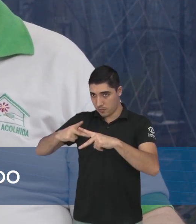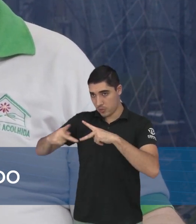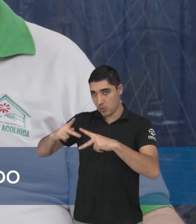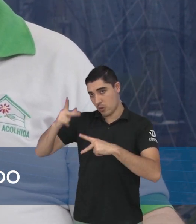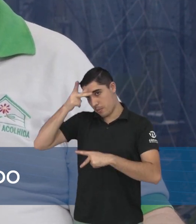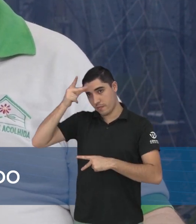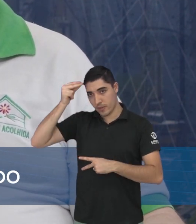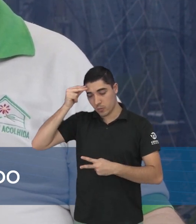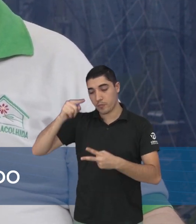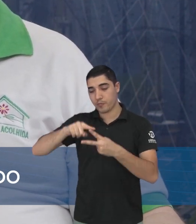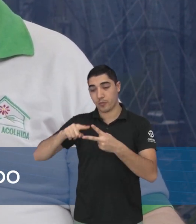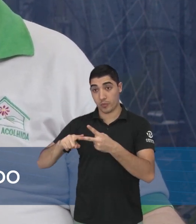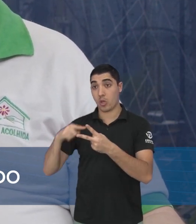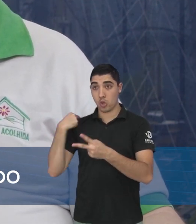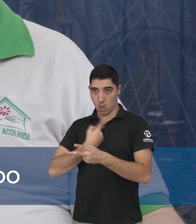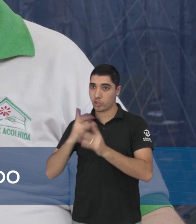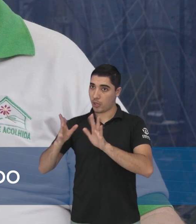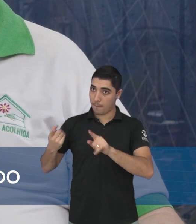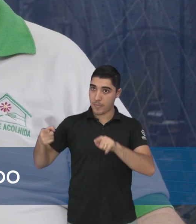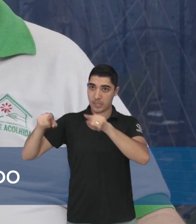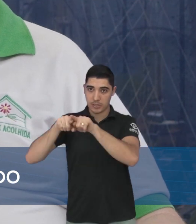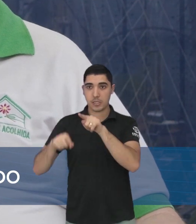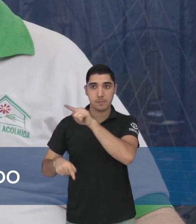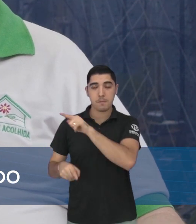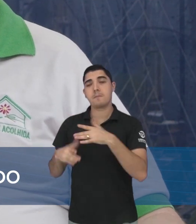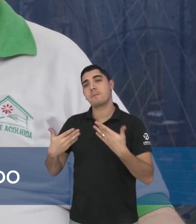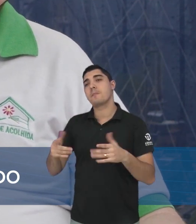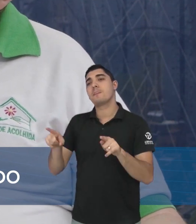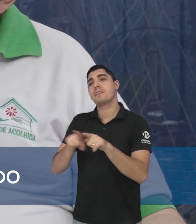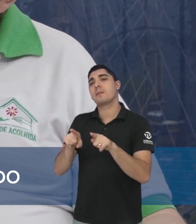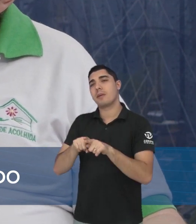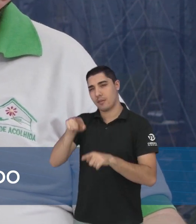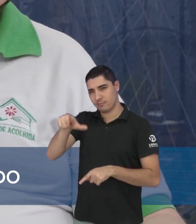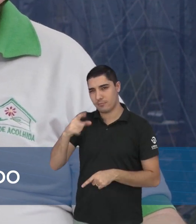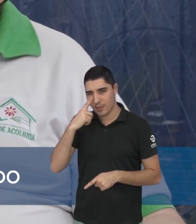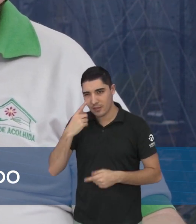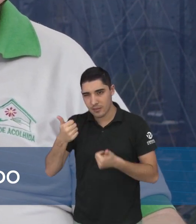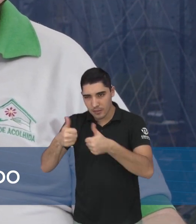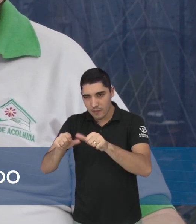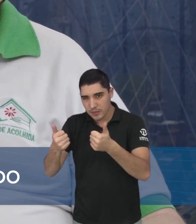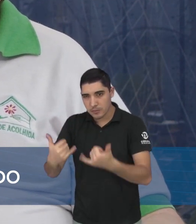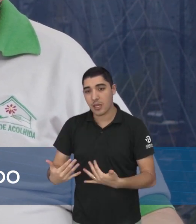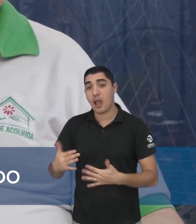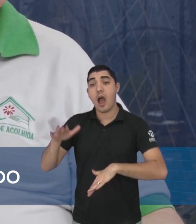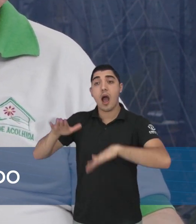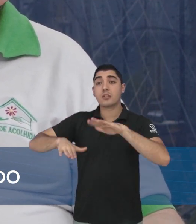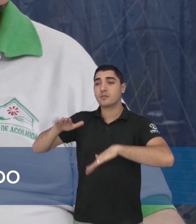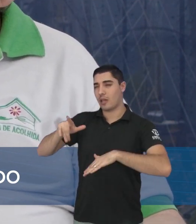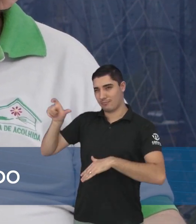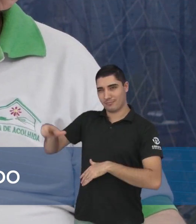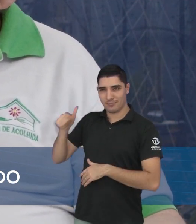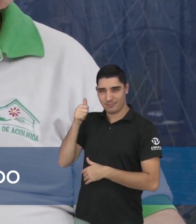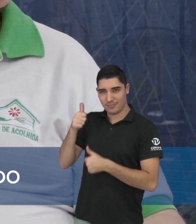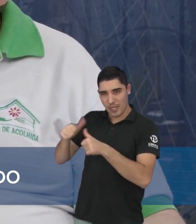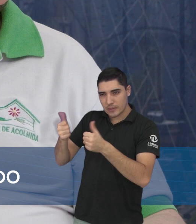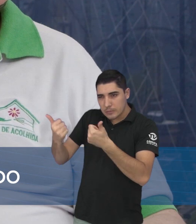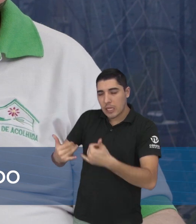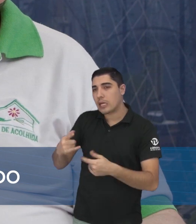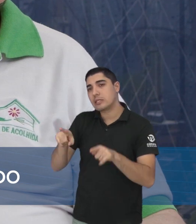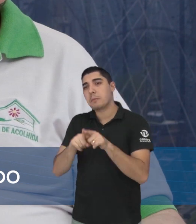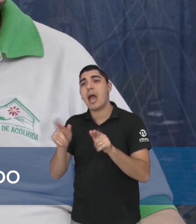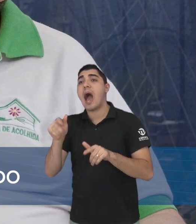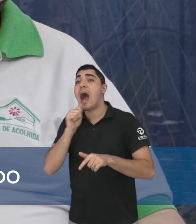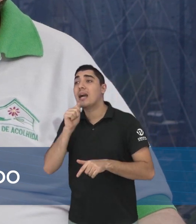também, aproveitando, como bem colocou a Dani, que tem lugar que o poder público não consegue chegar, mas ele consegue fazer parcerias para